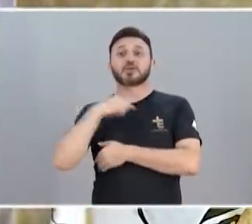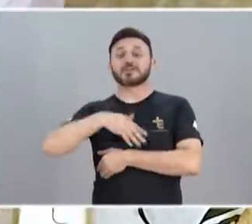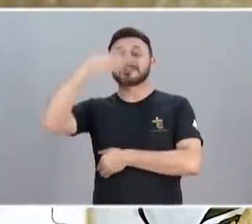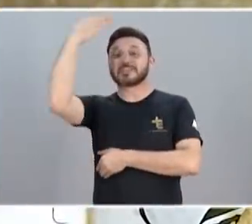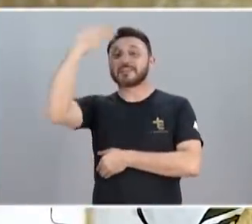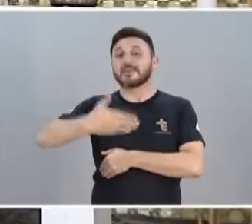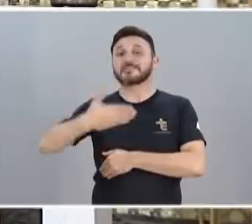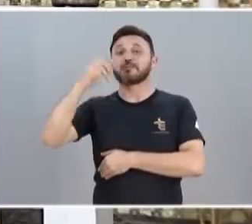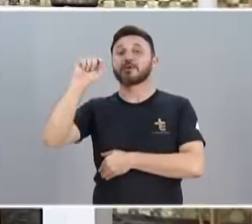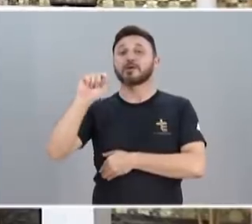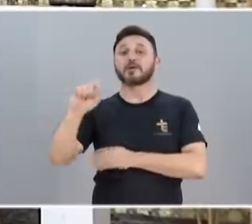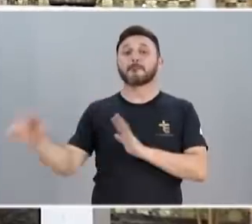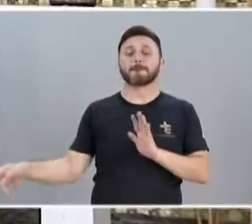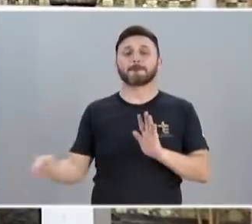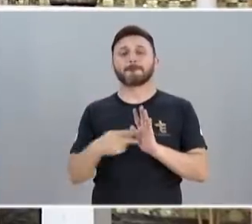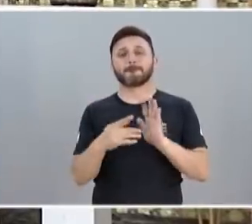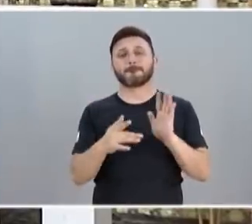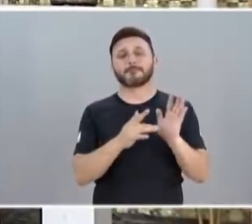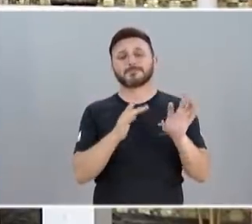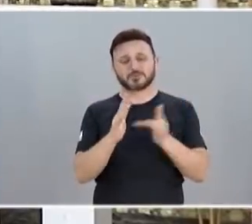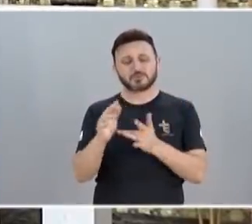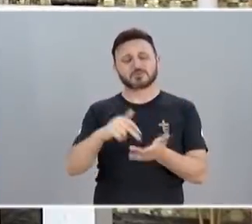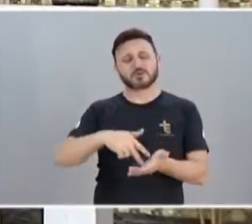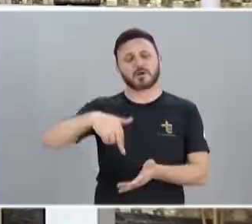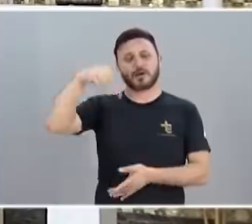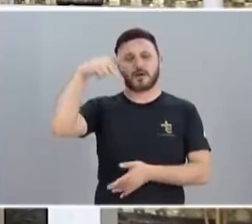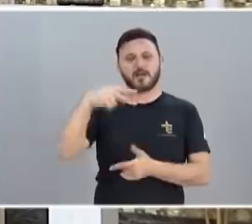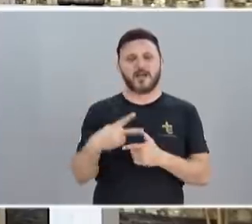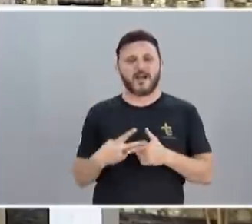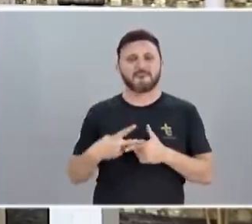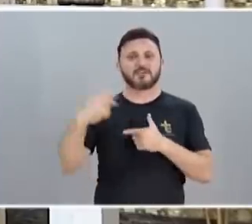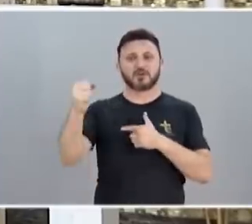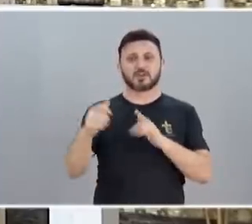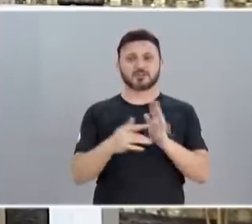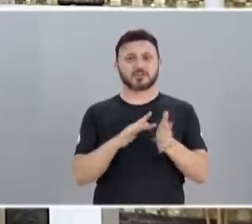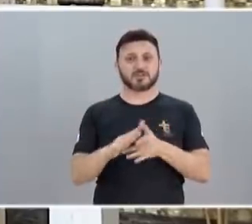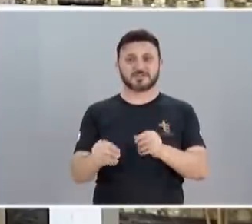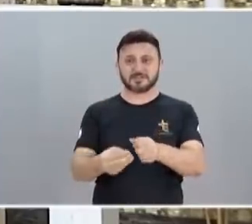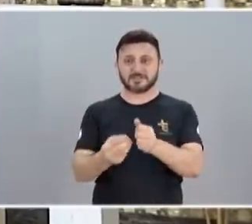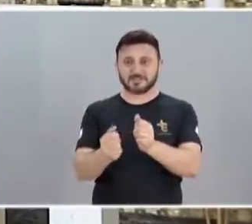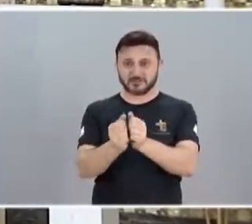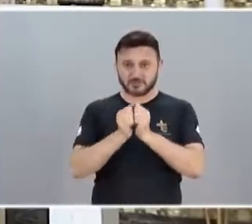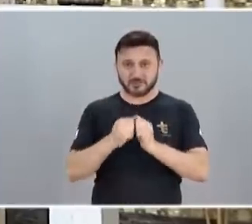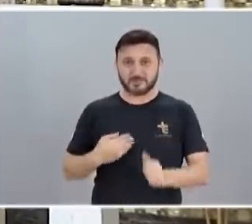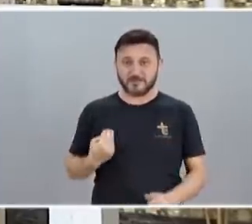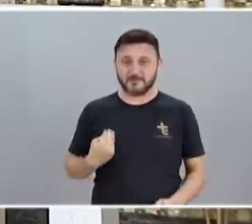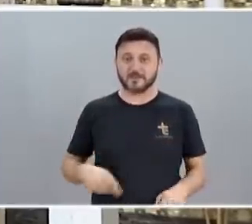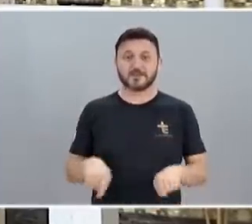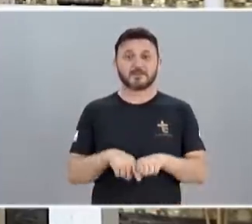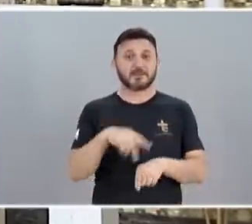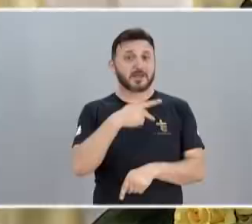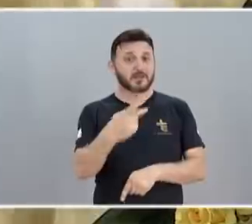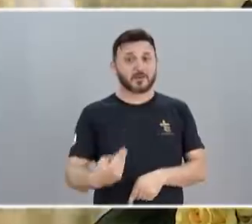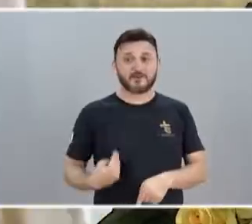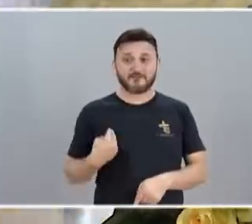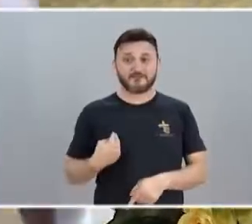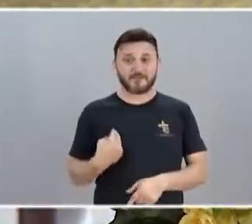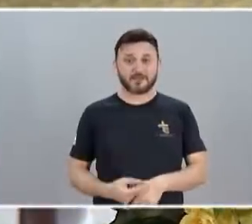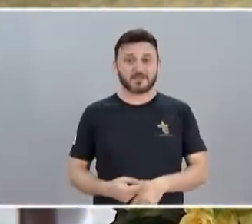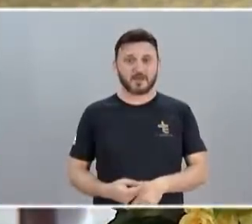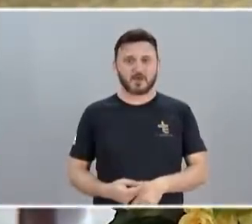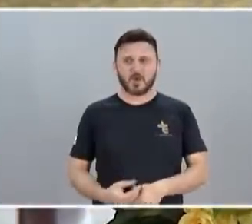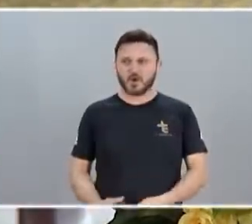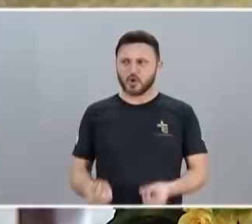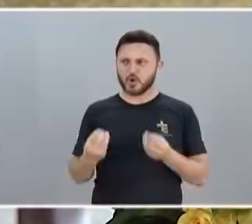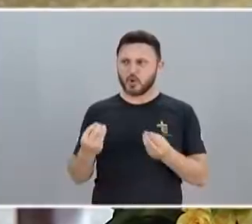A ressurreição, a vitória de Jesus está na tua vida, na minha vida, na tua boca, na minha boca. Caramba, como